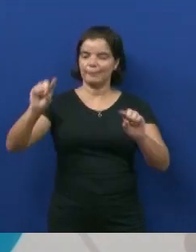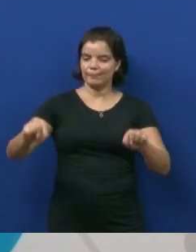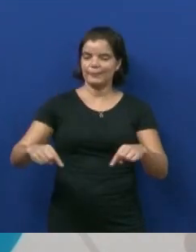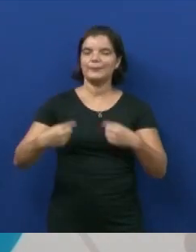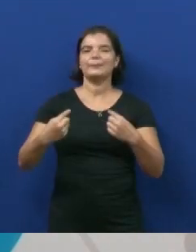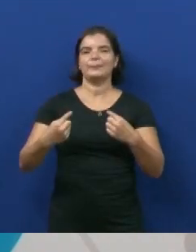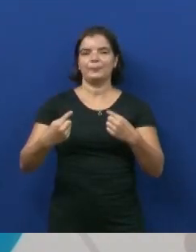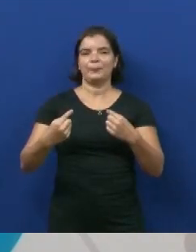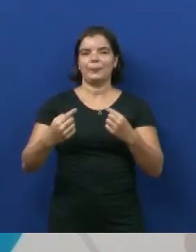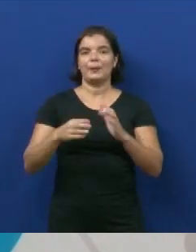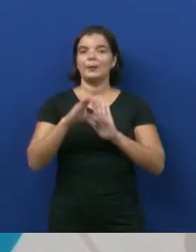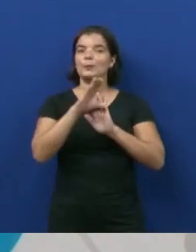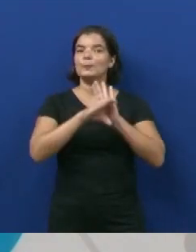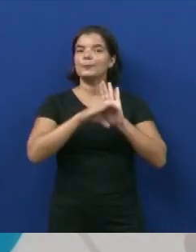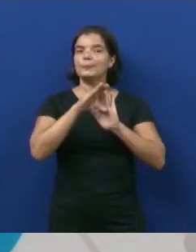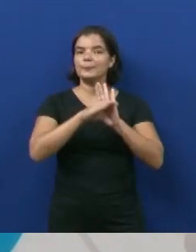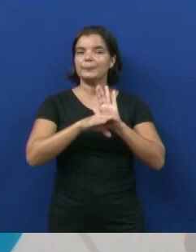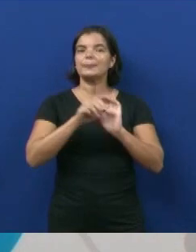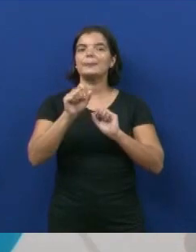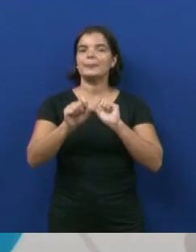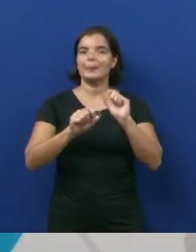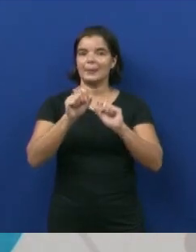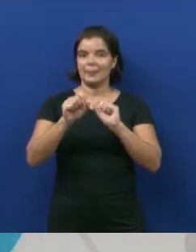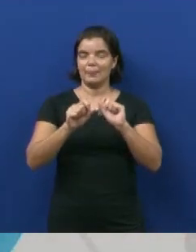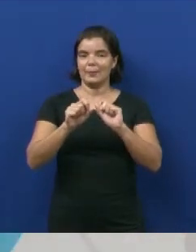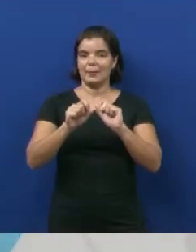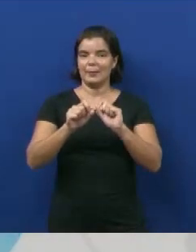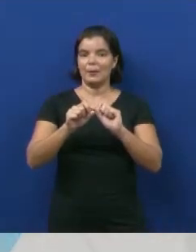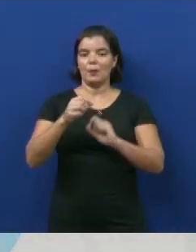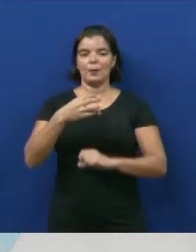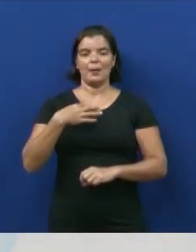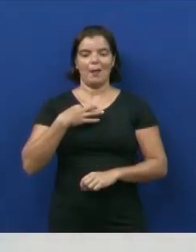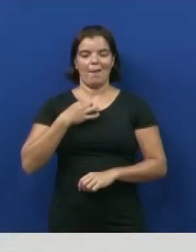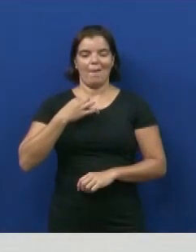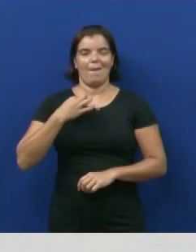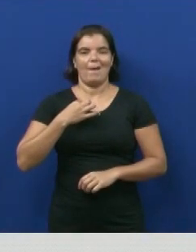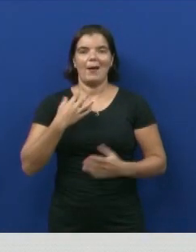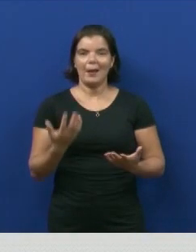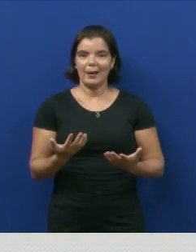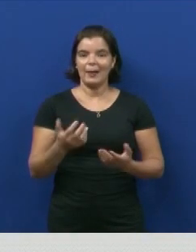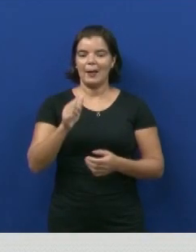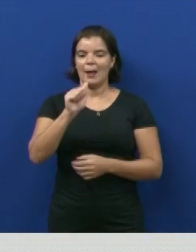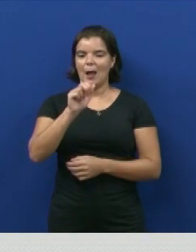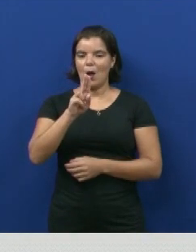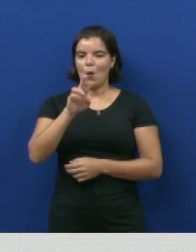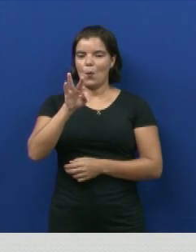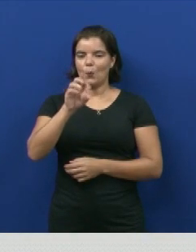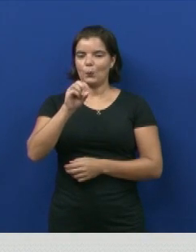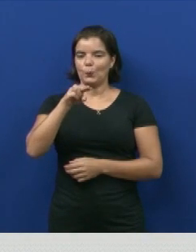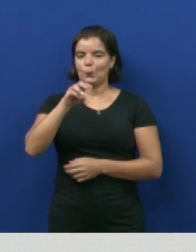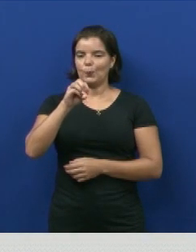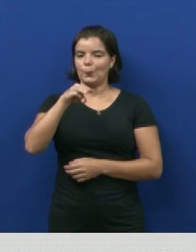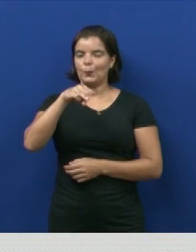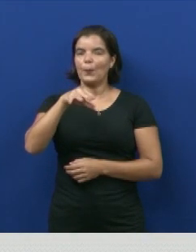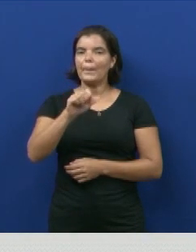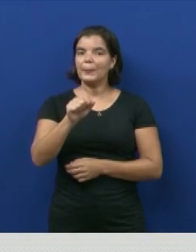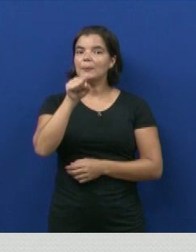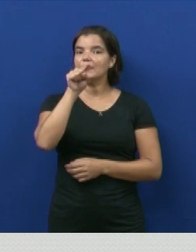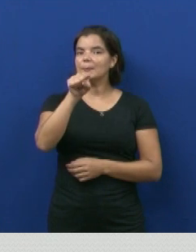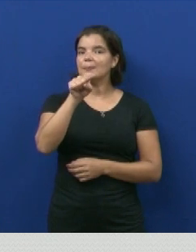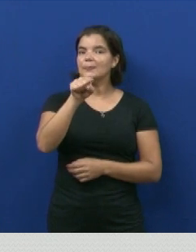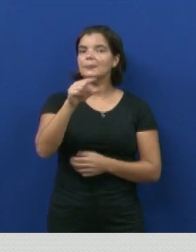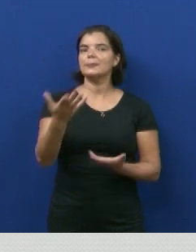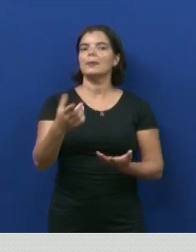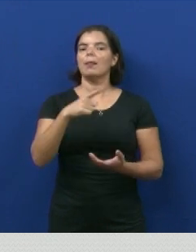aí. Então, o conteúdo, ele parte da autonomia, né, ele vai trazer essa autonomia de